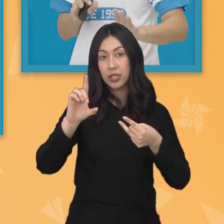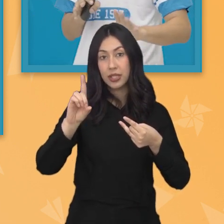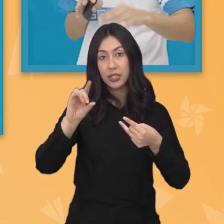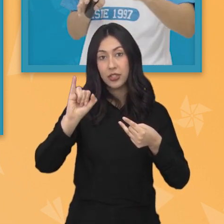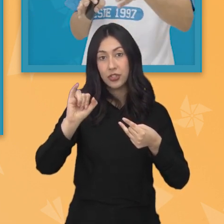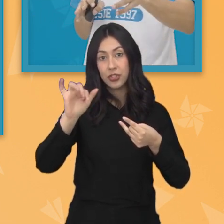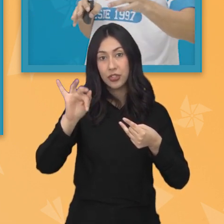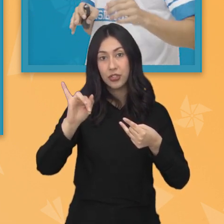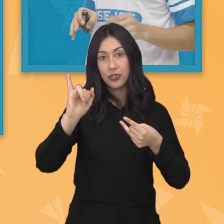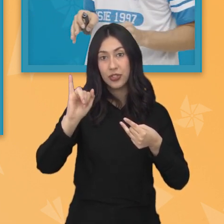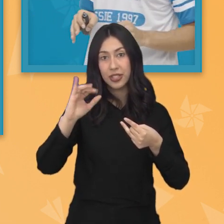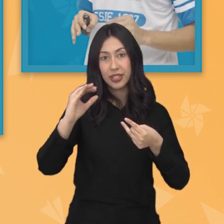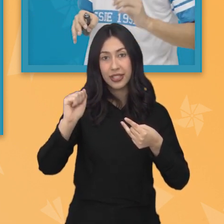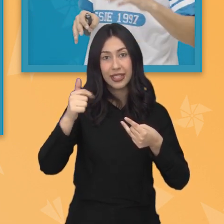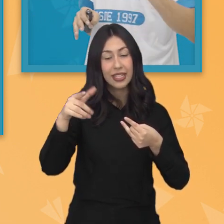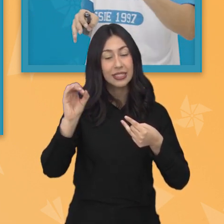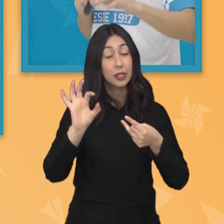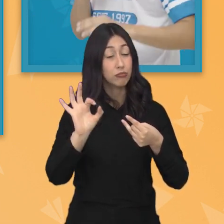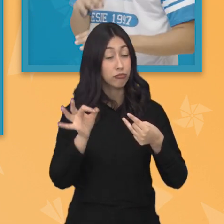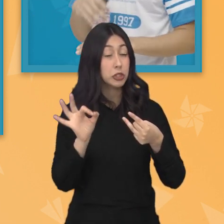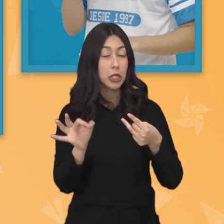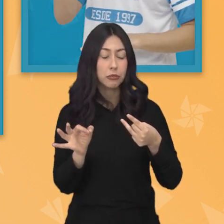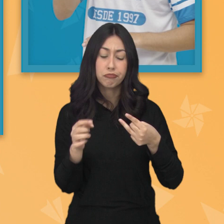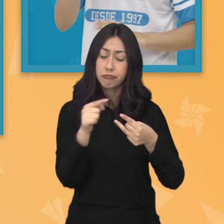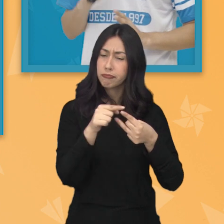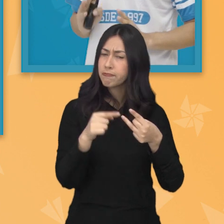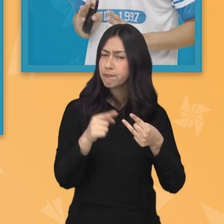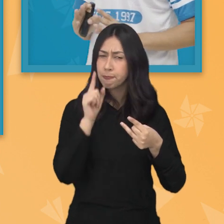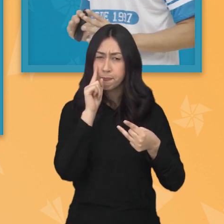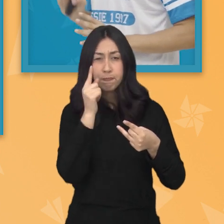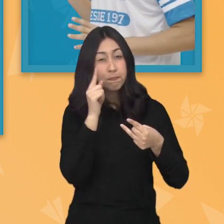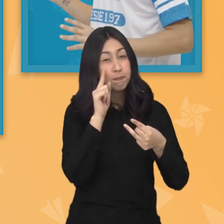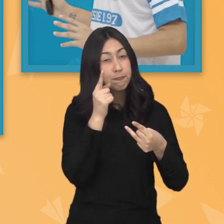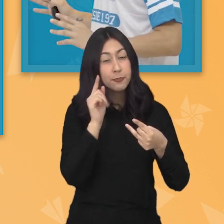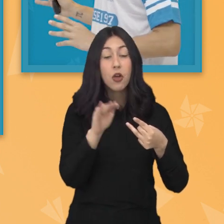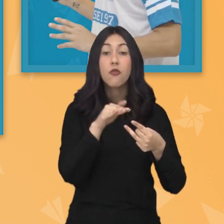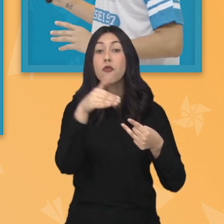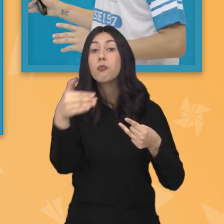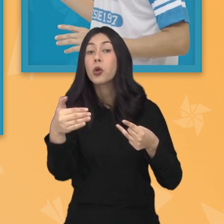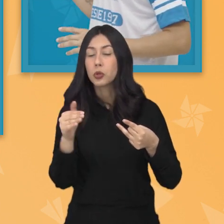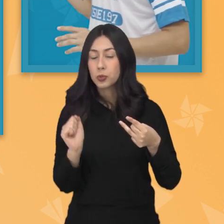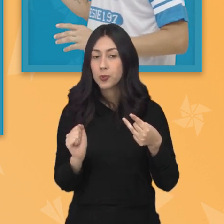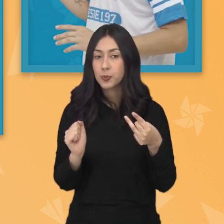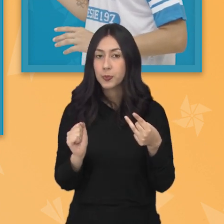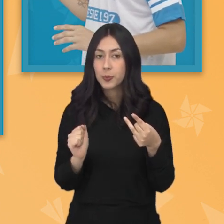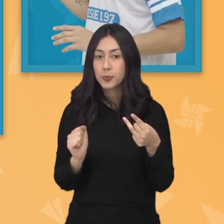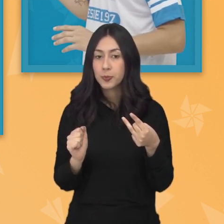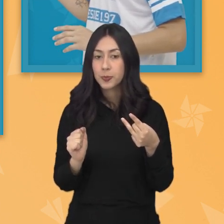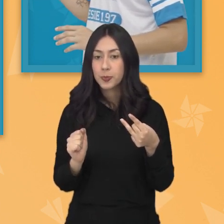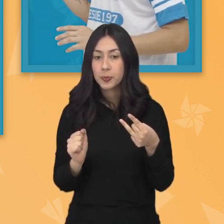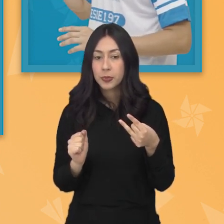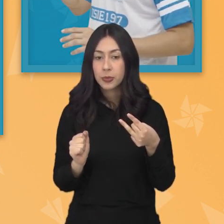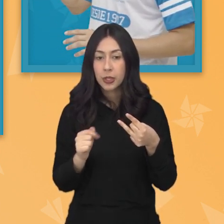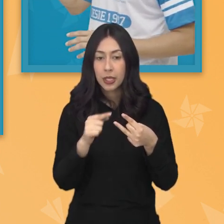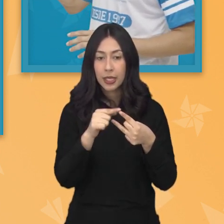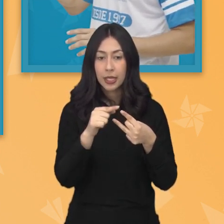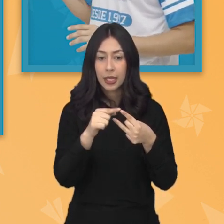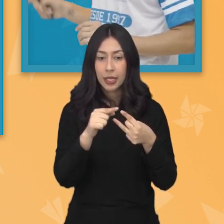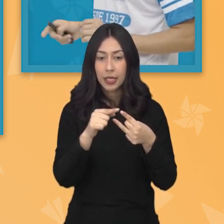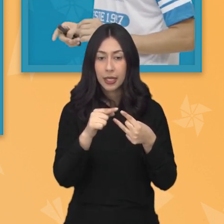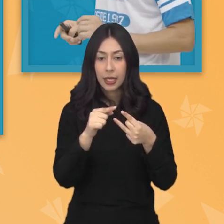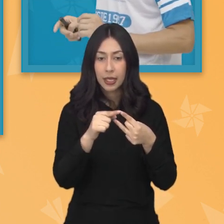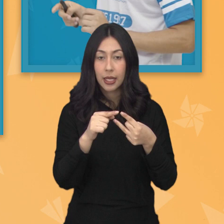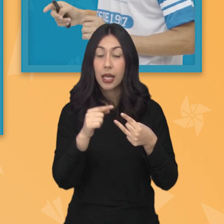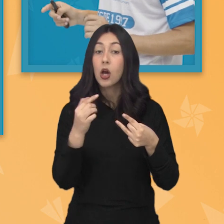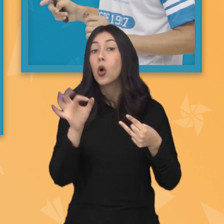vamos fazer o próximo passo para ver exatamente se o exercício não tem mais nenhuma pegadinha. 3. Evaporação, que é da